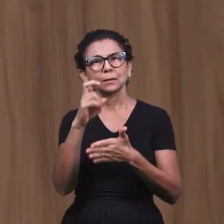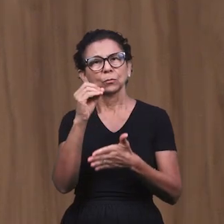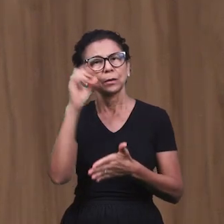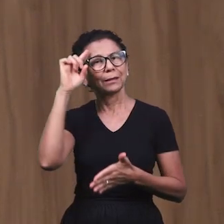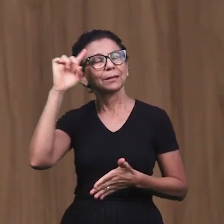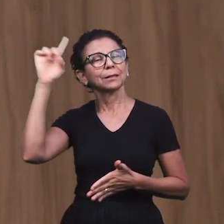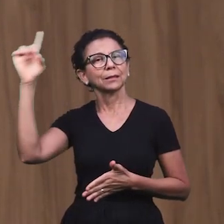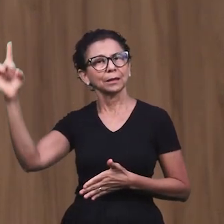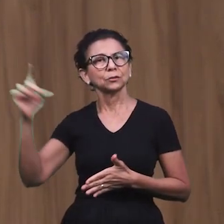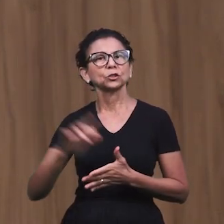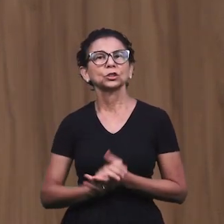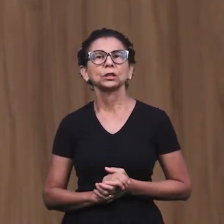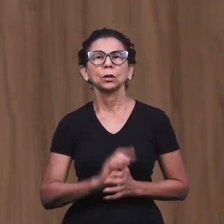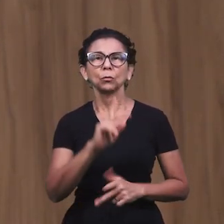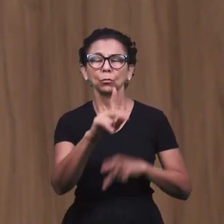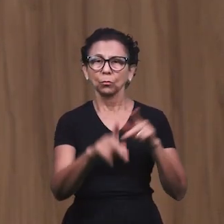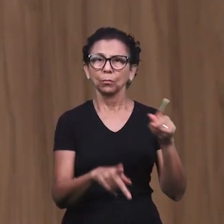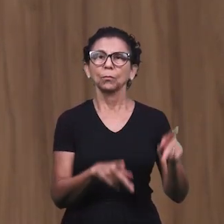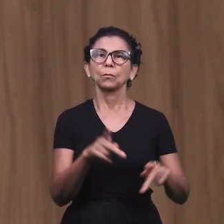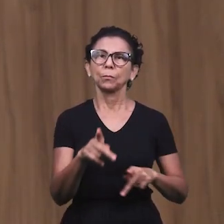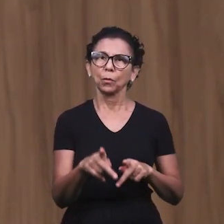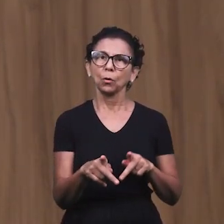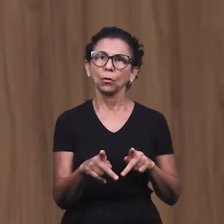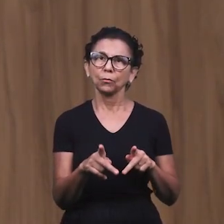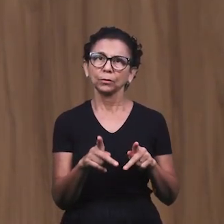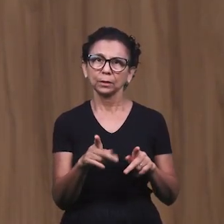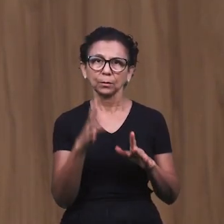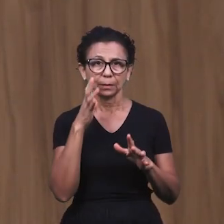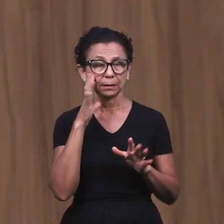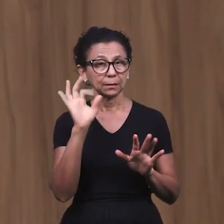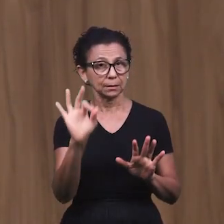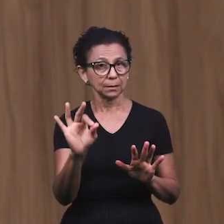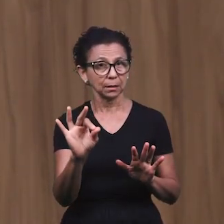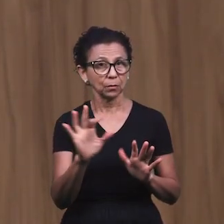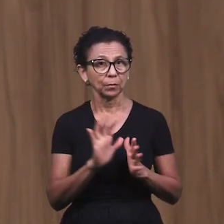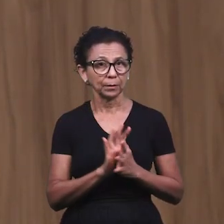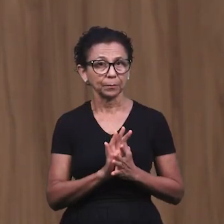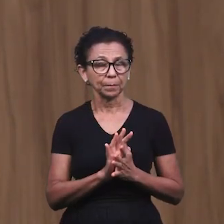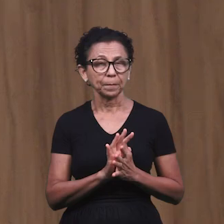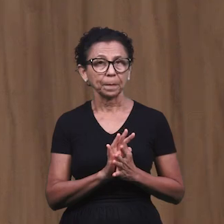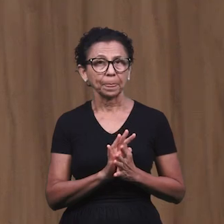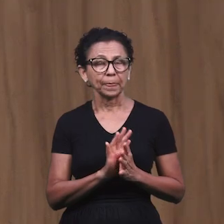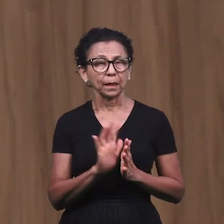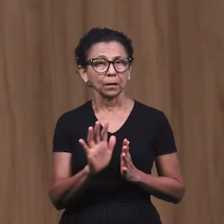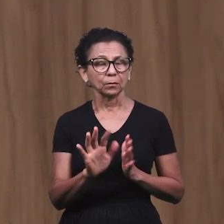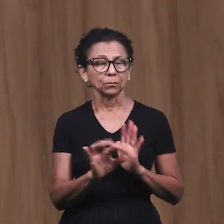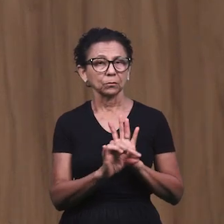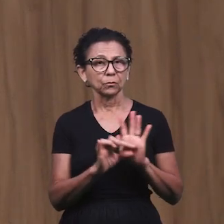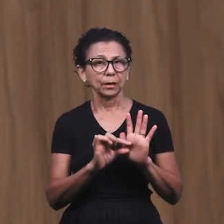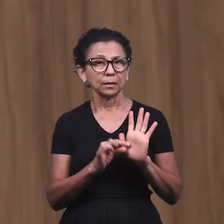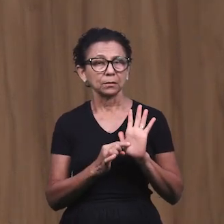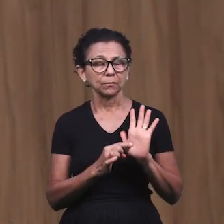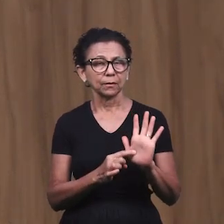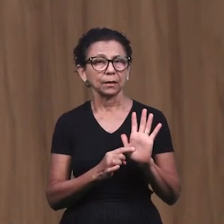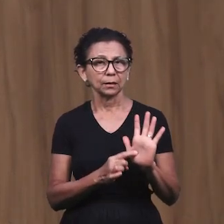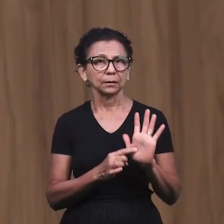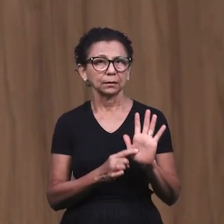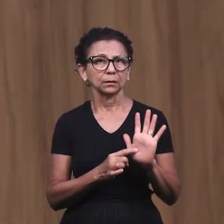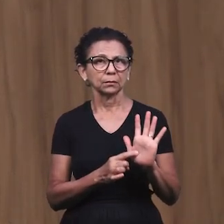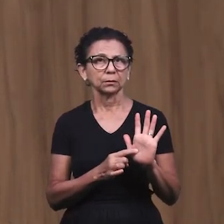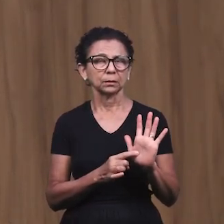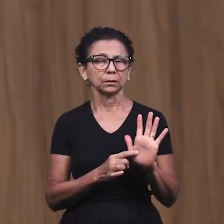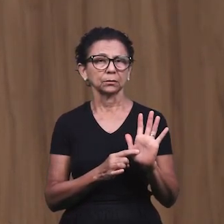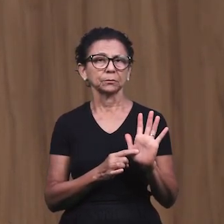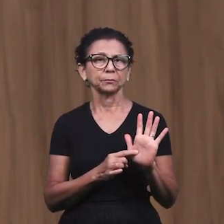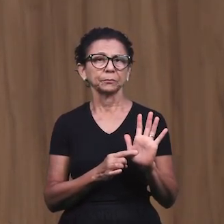todos trazerem aquilo que na verdade, presta atenção os irmãos, essa última aqui, quando começa a dizer assim, essa que